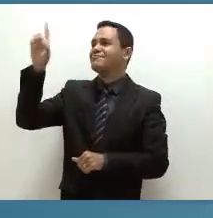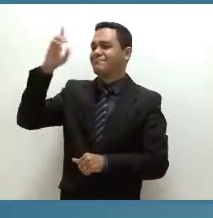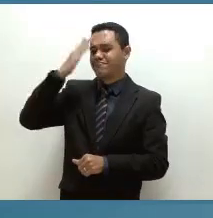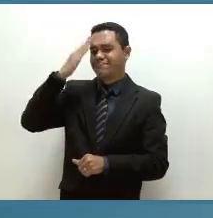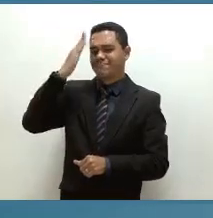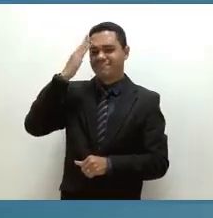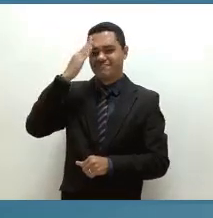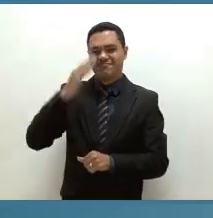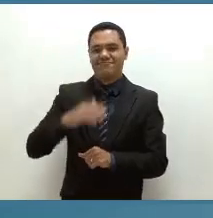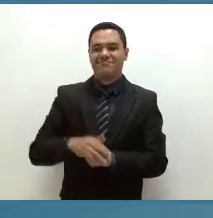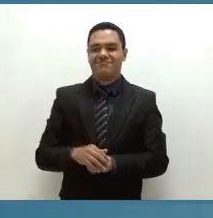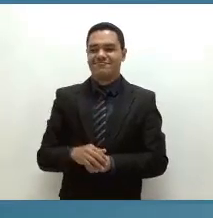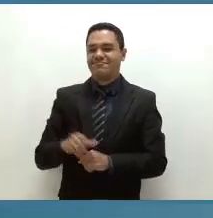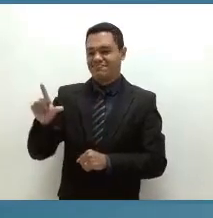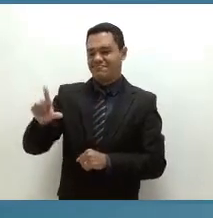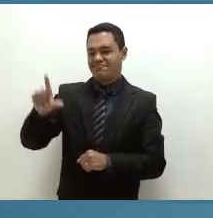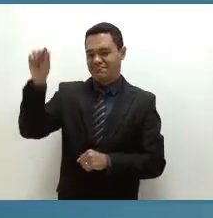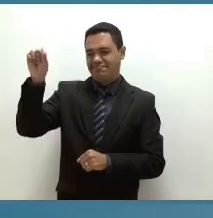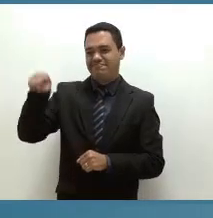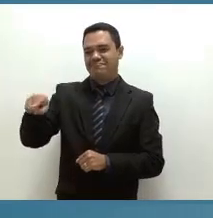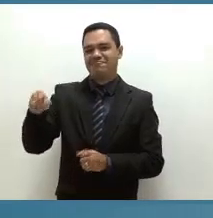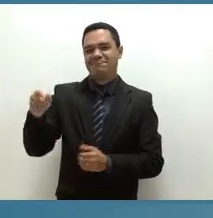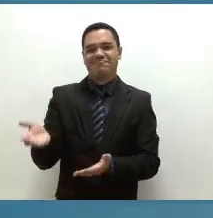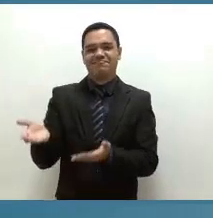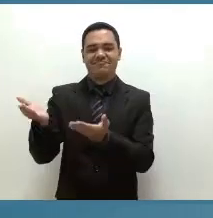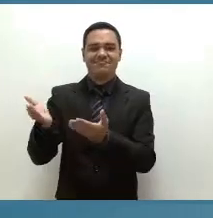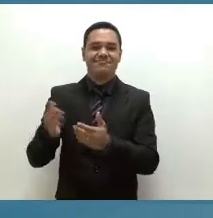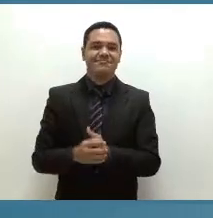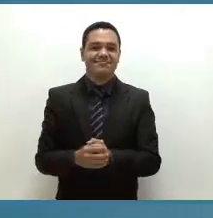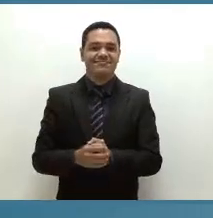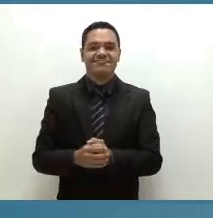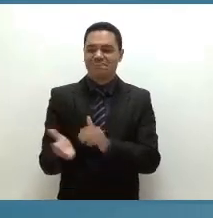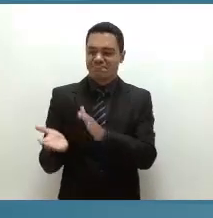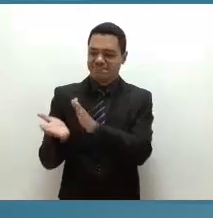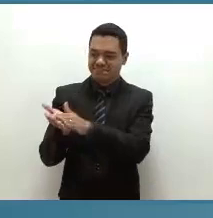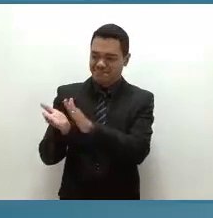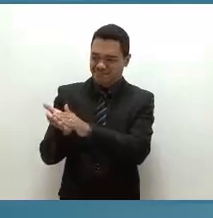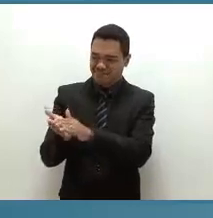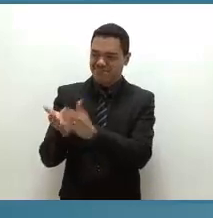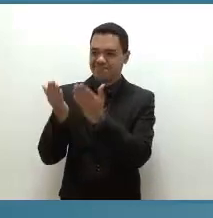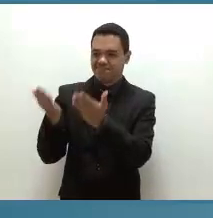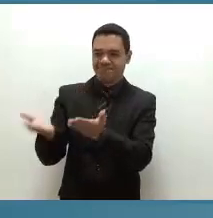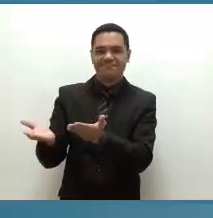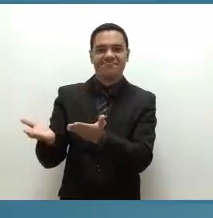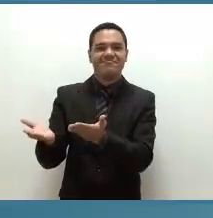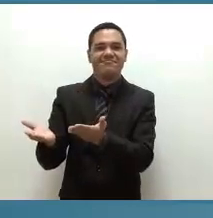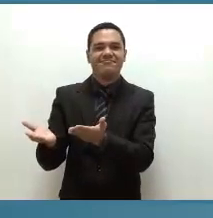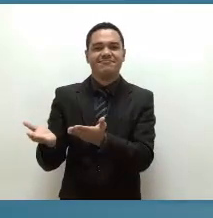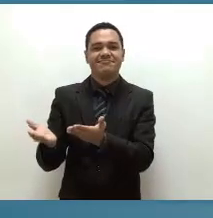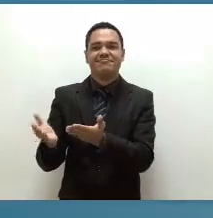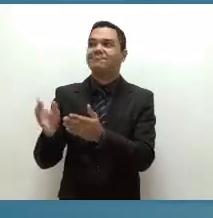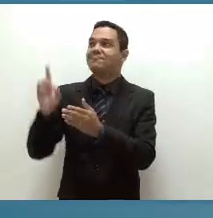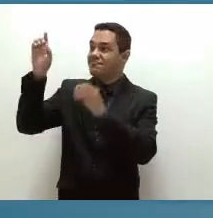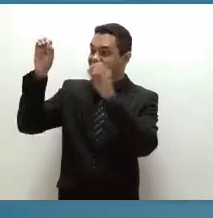habilidade que eu hoje, eu já gostei. Então, se eu falar da colega, a de Deus,